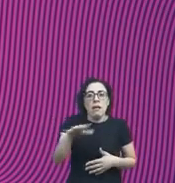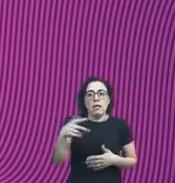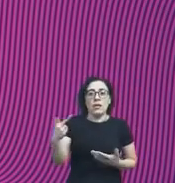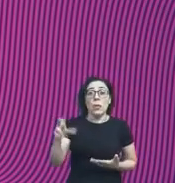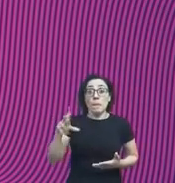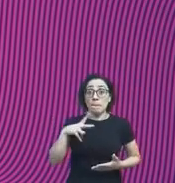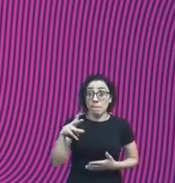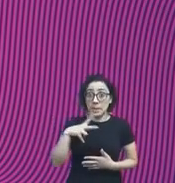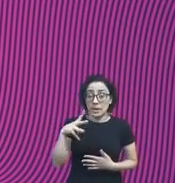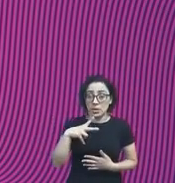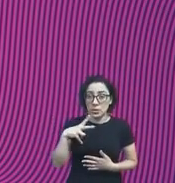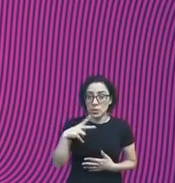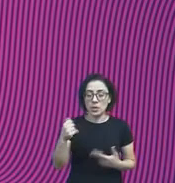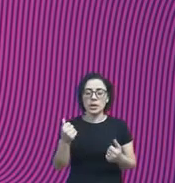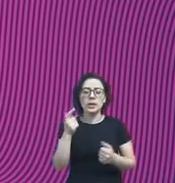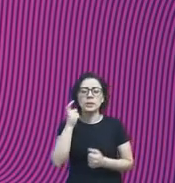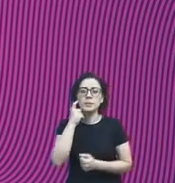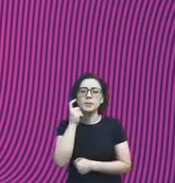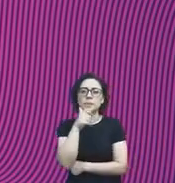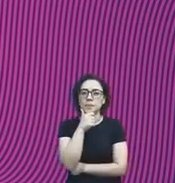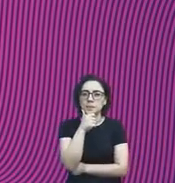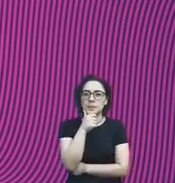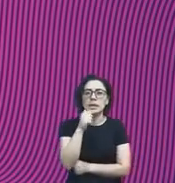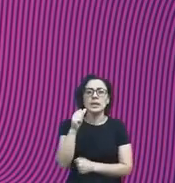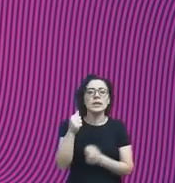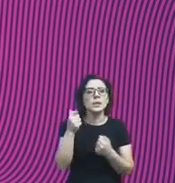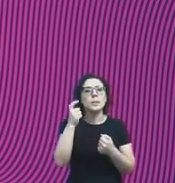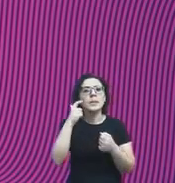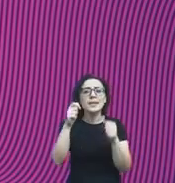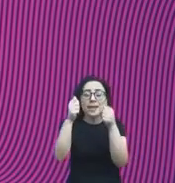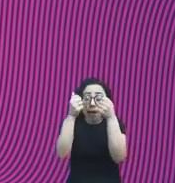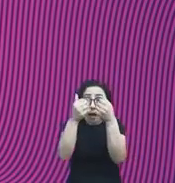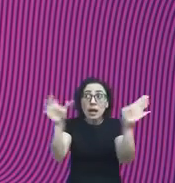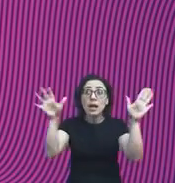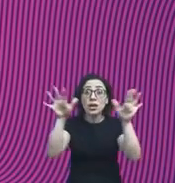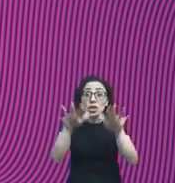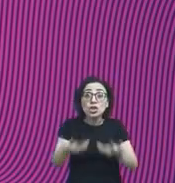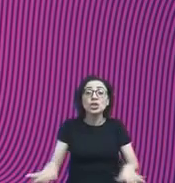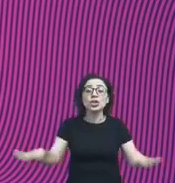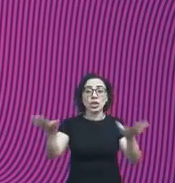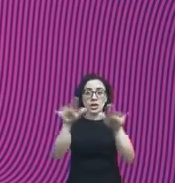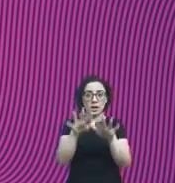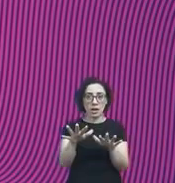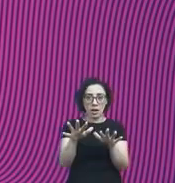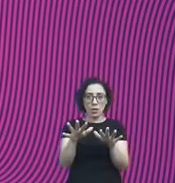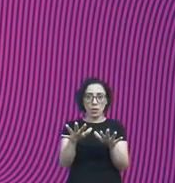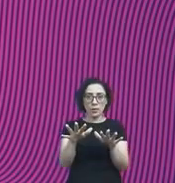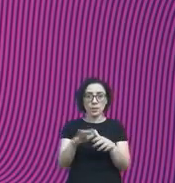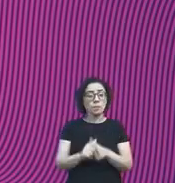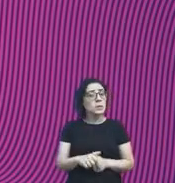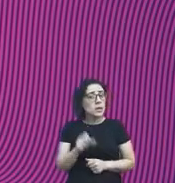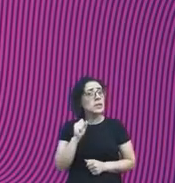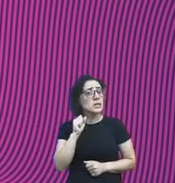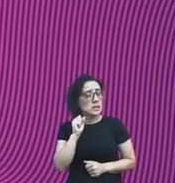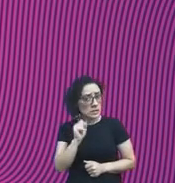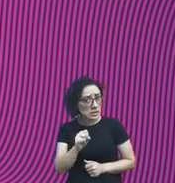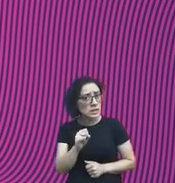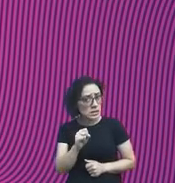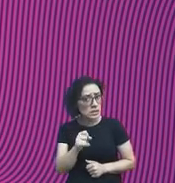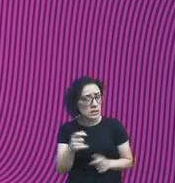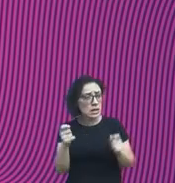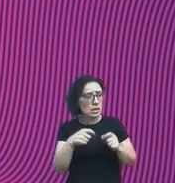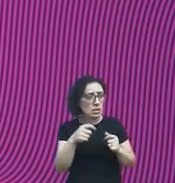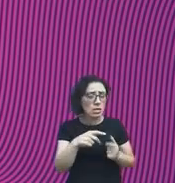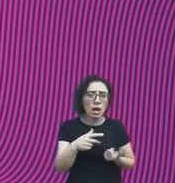e propõe um plano, propõe uma diretriz, ele, de alguma forma, ajuda a organizar o próprio setor privado, ainda